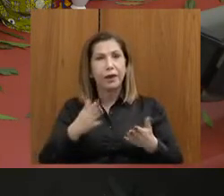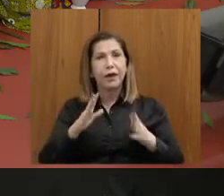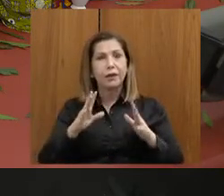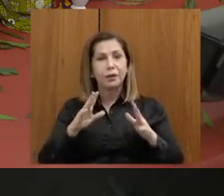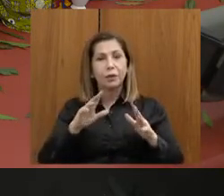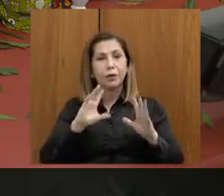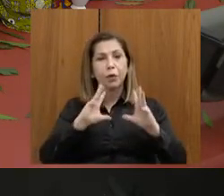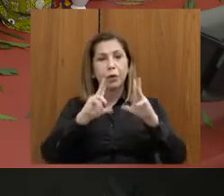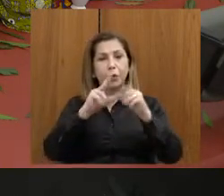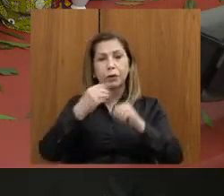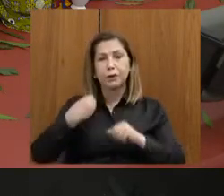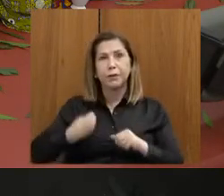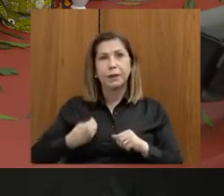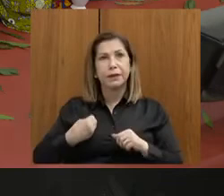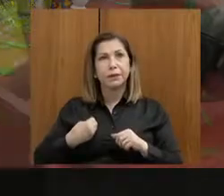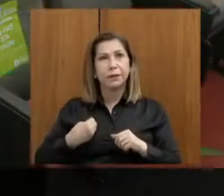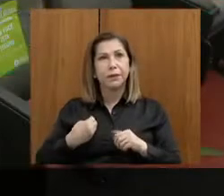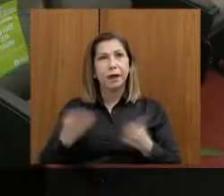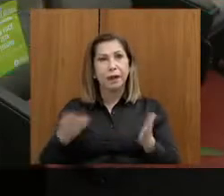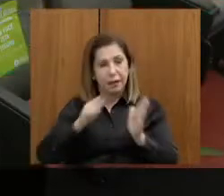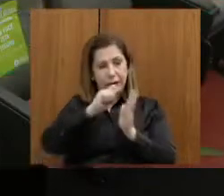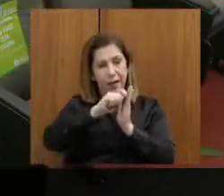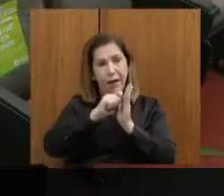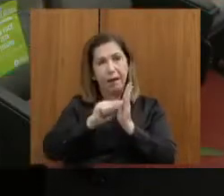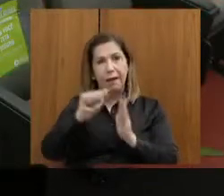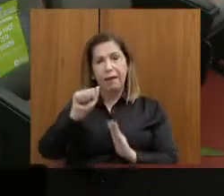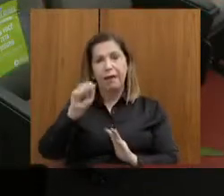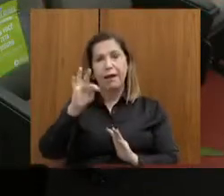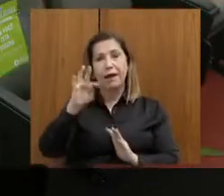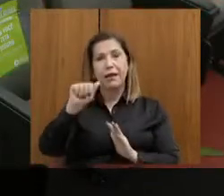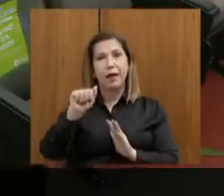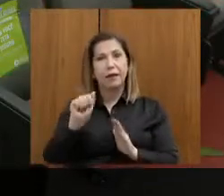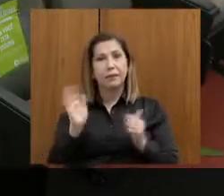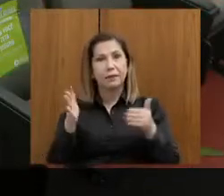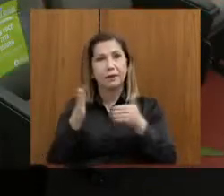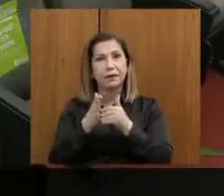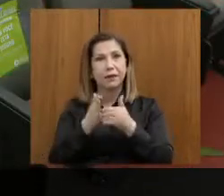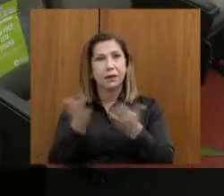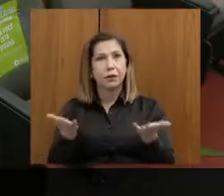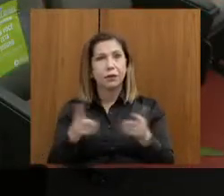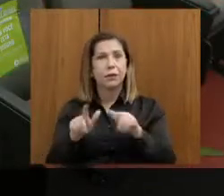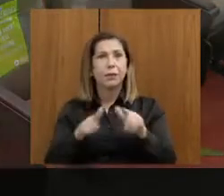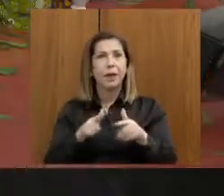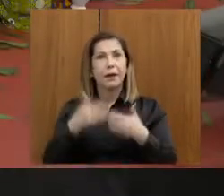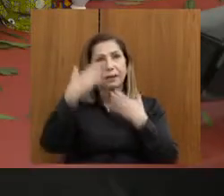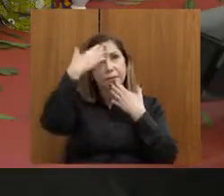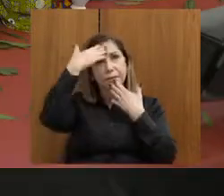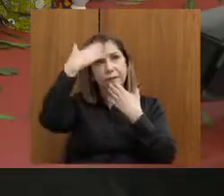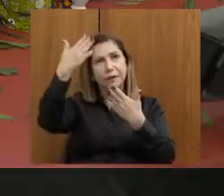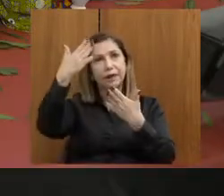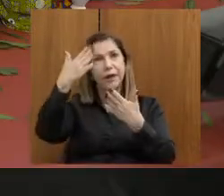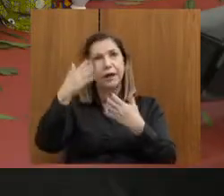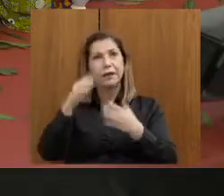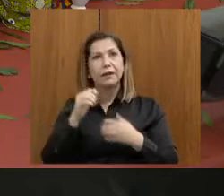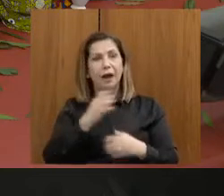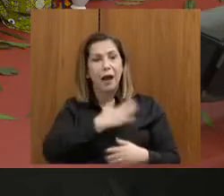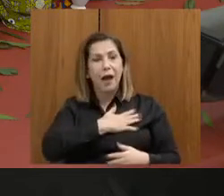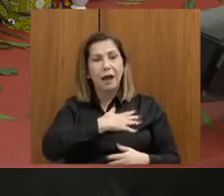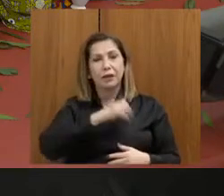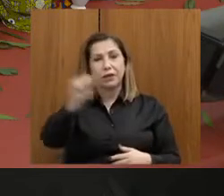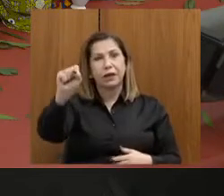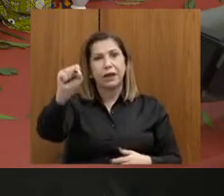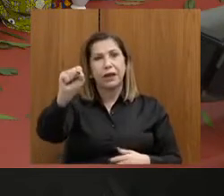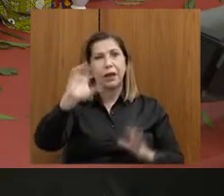participantes determina a lavratura da ata e encerra os trabalhos meu muito obrigada muito axé a todos